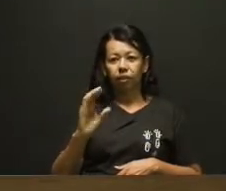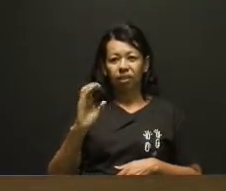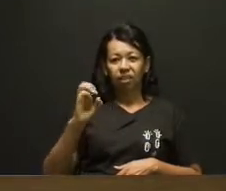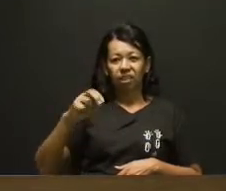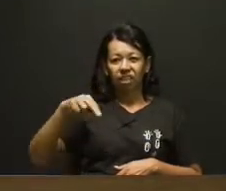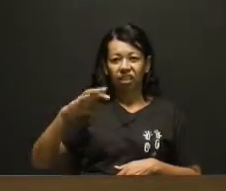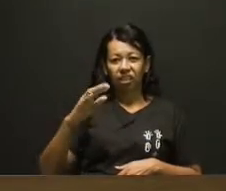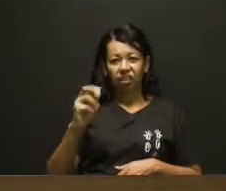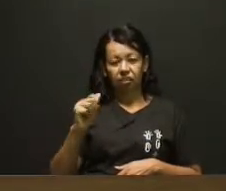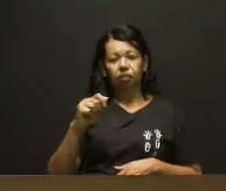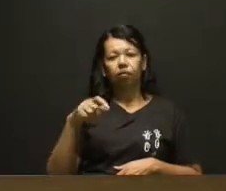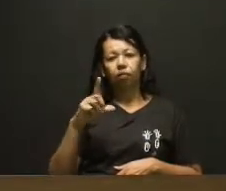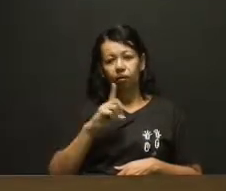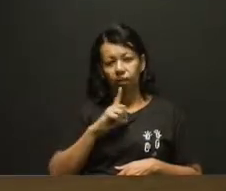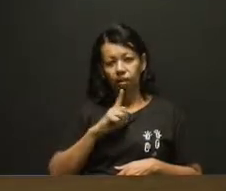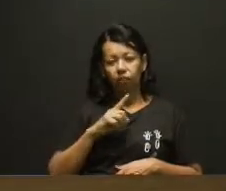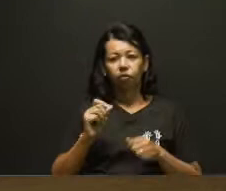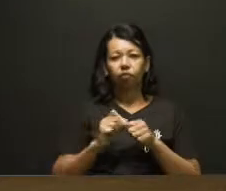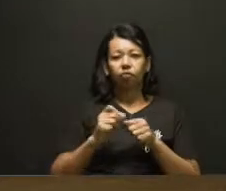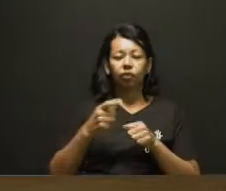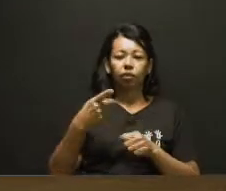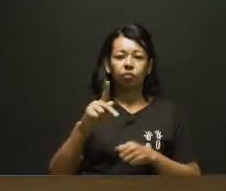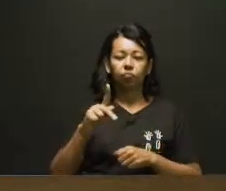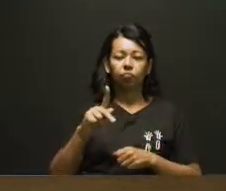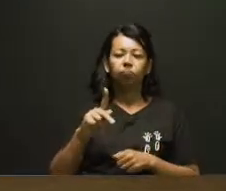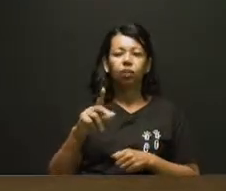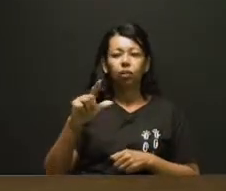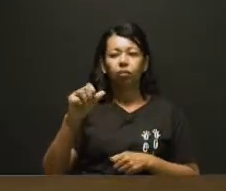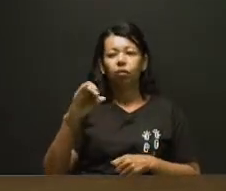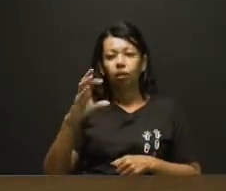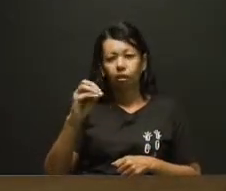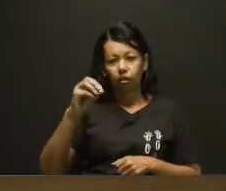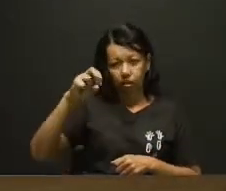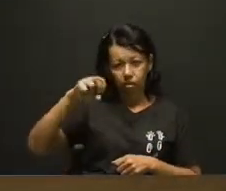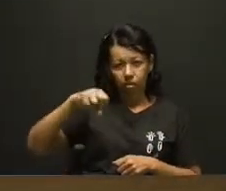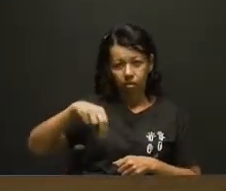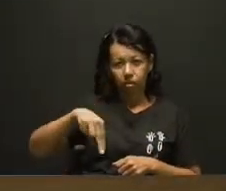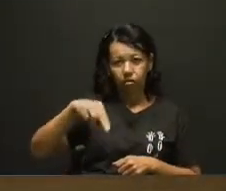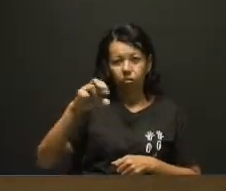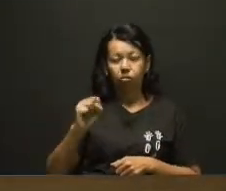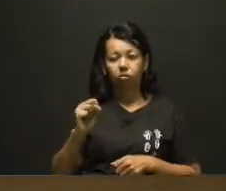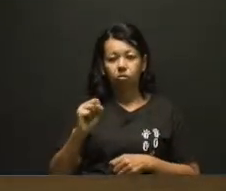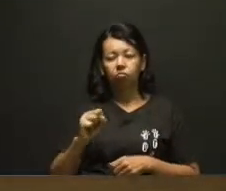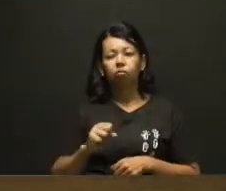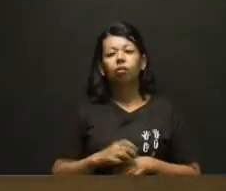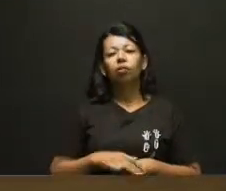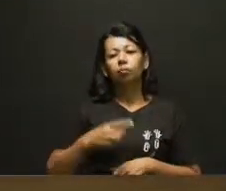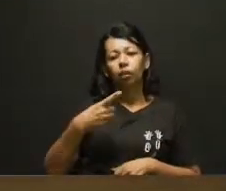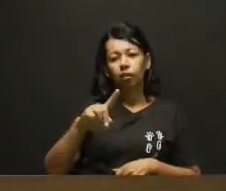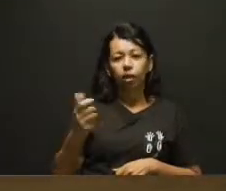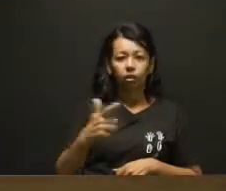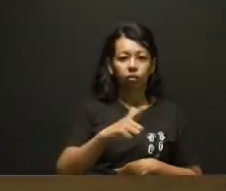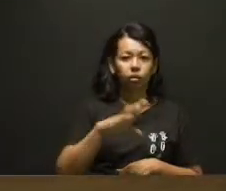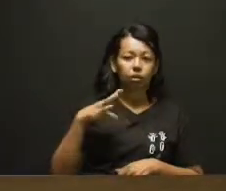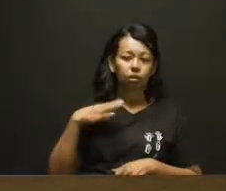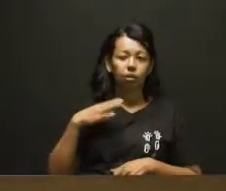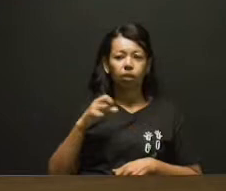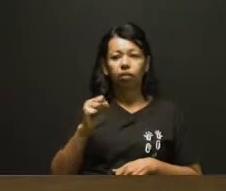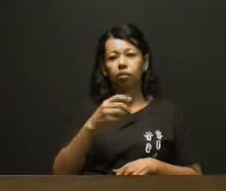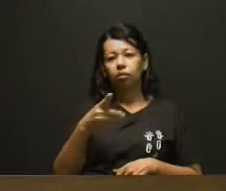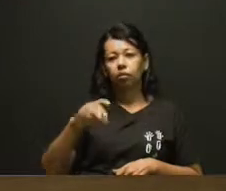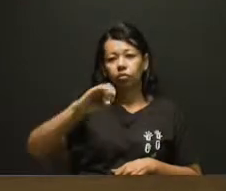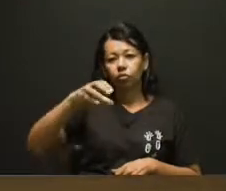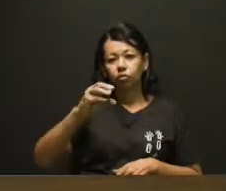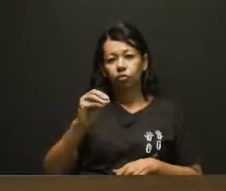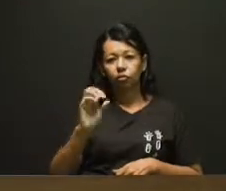são bernado são são josé dos campos que vem um equipamento para fazer cirurgia